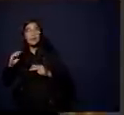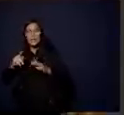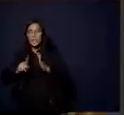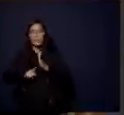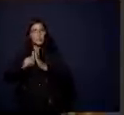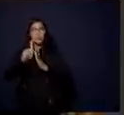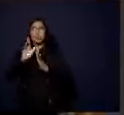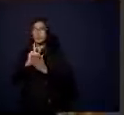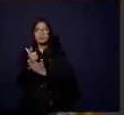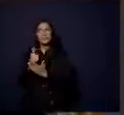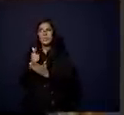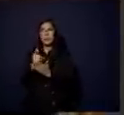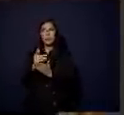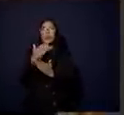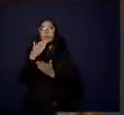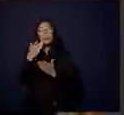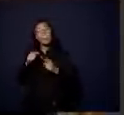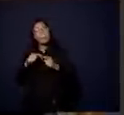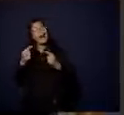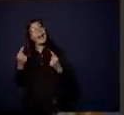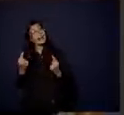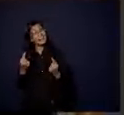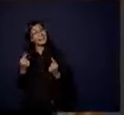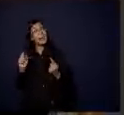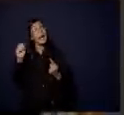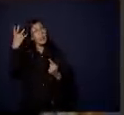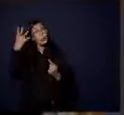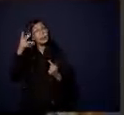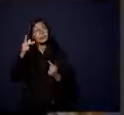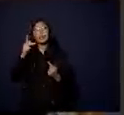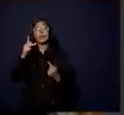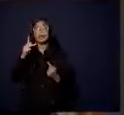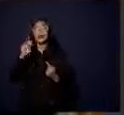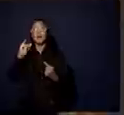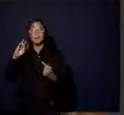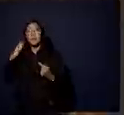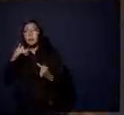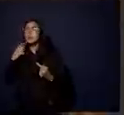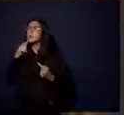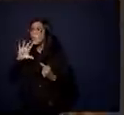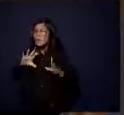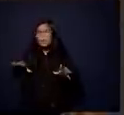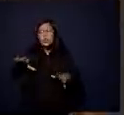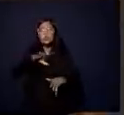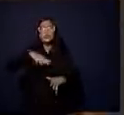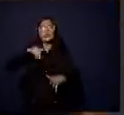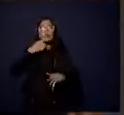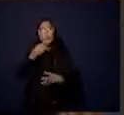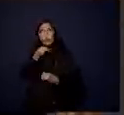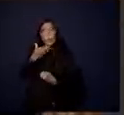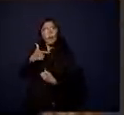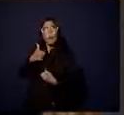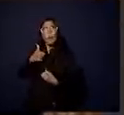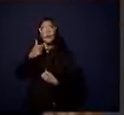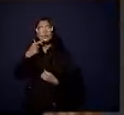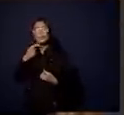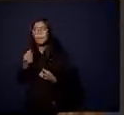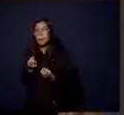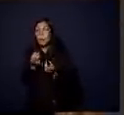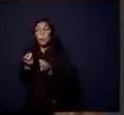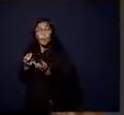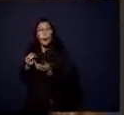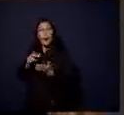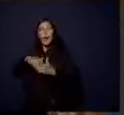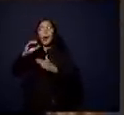a consequência da reforma tributária é o PIB crescer mais No fundo todo mundo é beneficiado o trabalhador é beneficiado porque sua renda o seu poder de compra